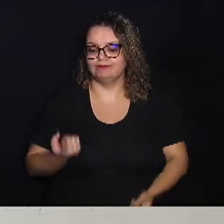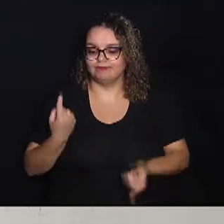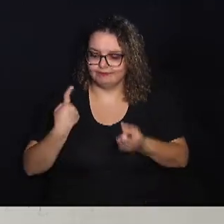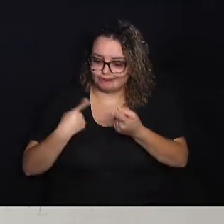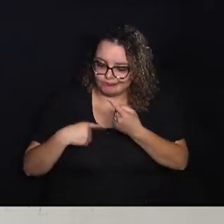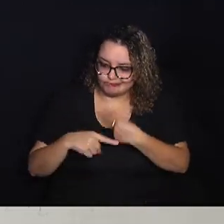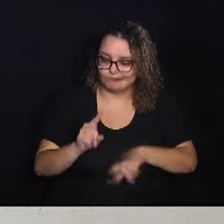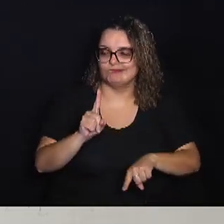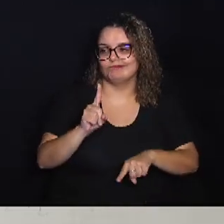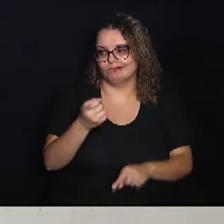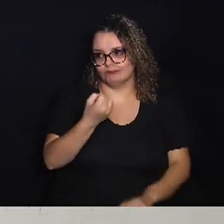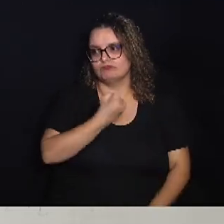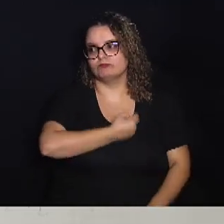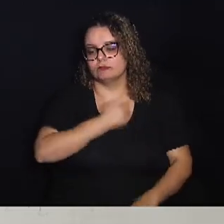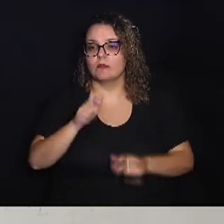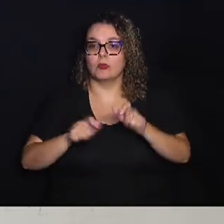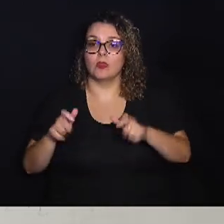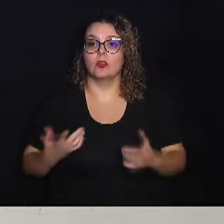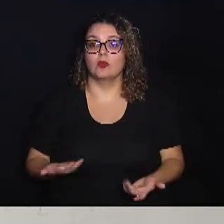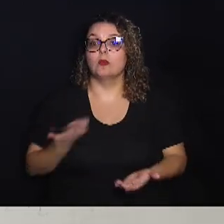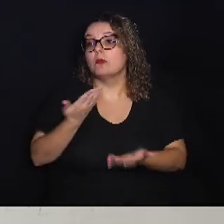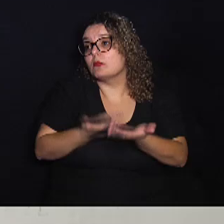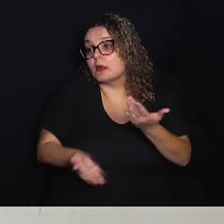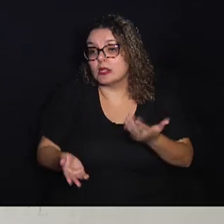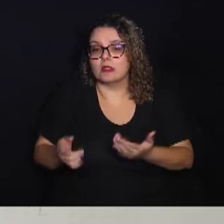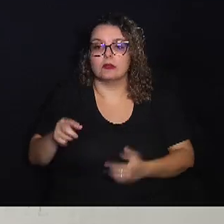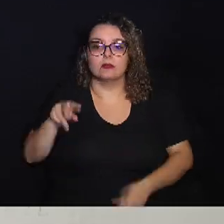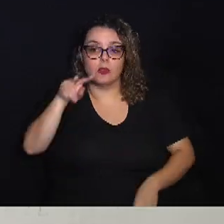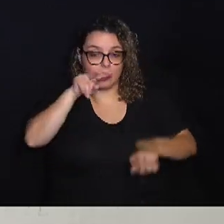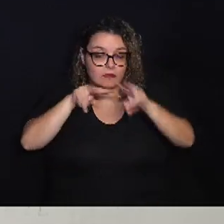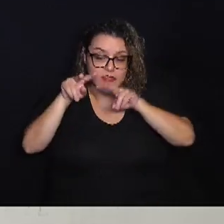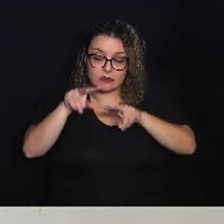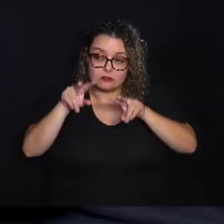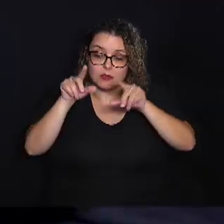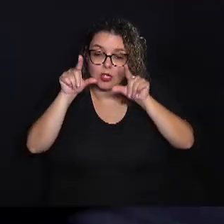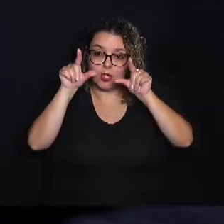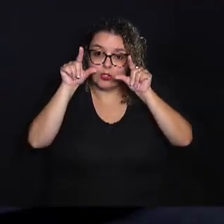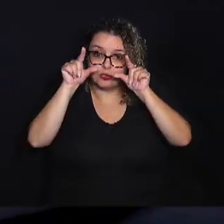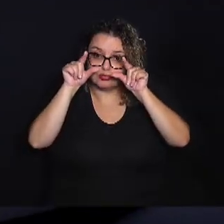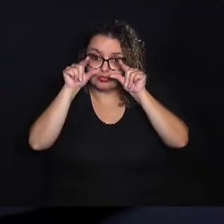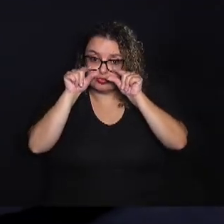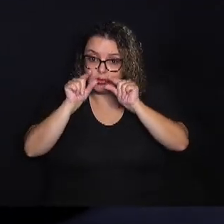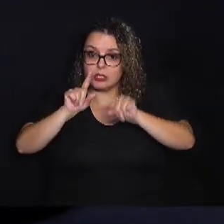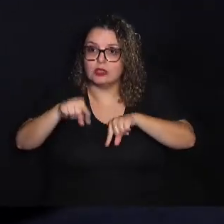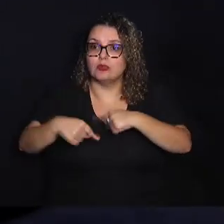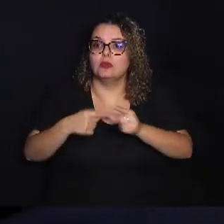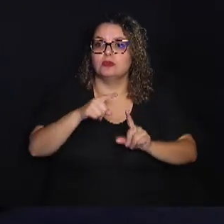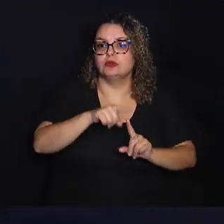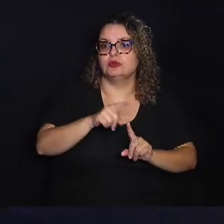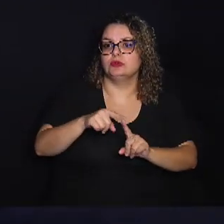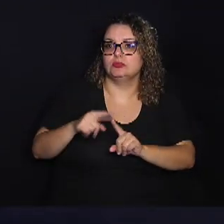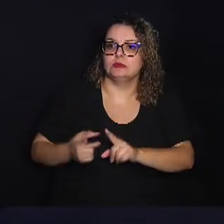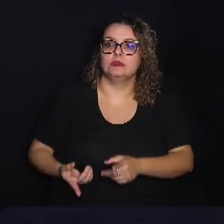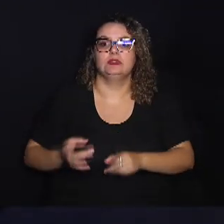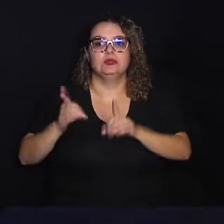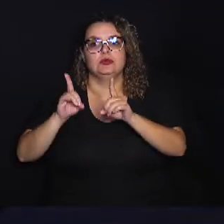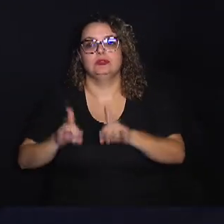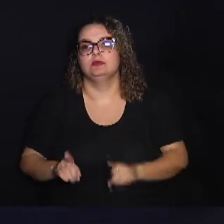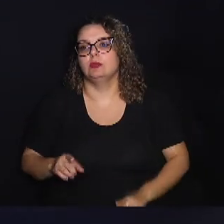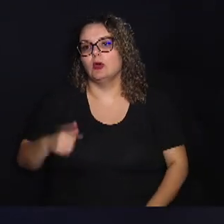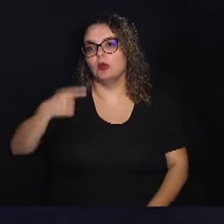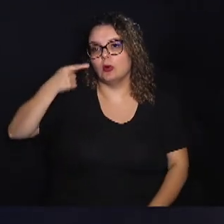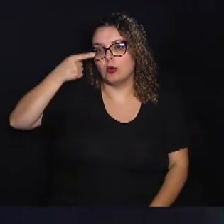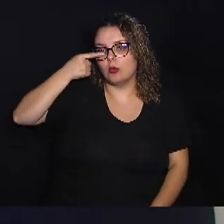ultrapassou o número de pessoas que estão perdendo a visão. E existem outros tipos, né, de deficiência, como